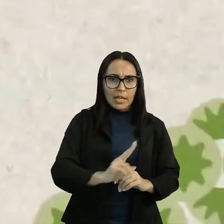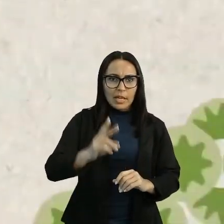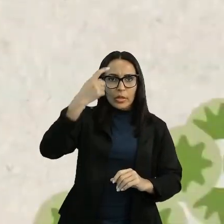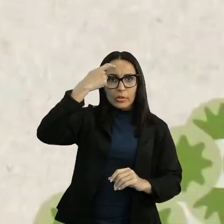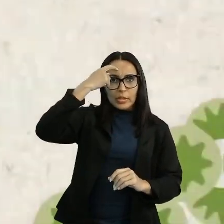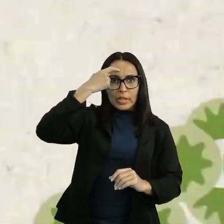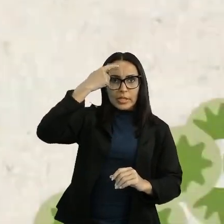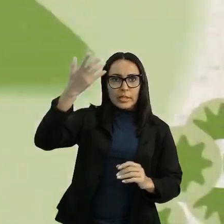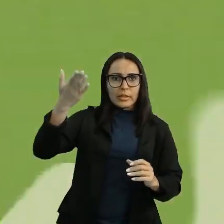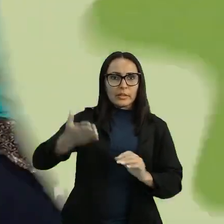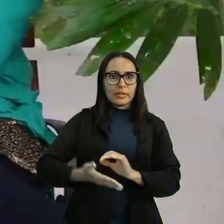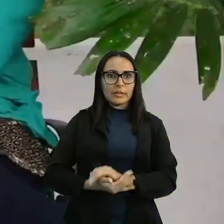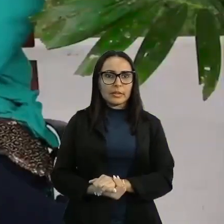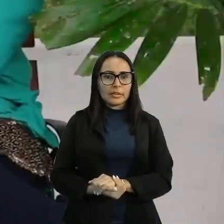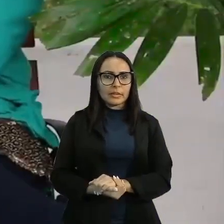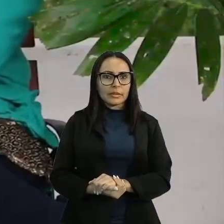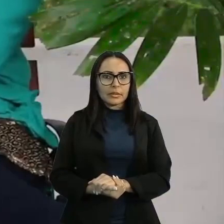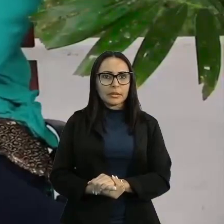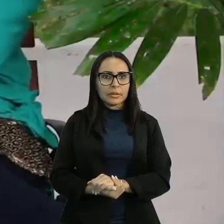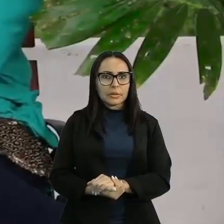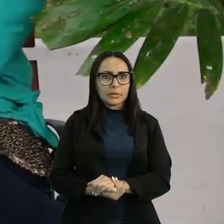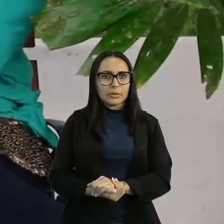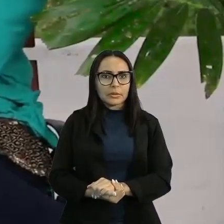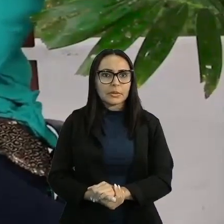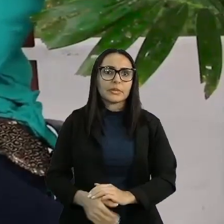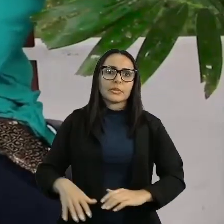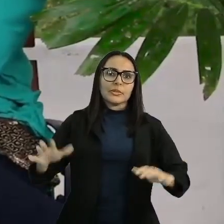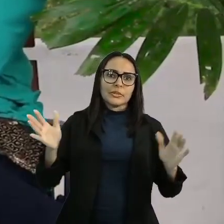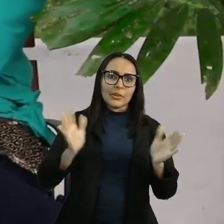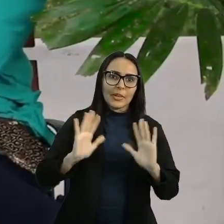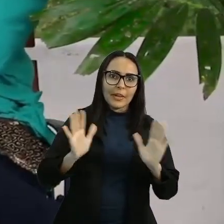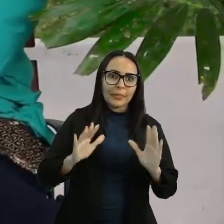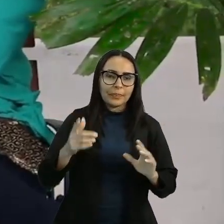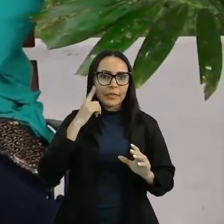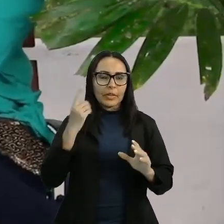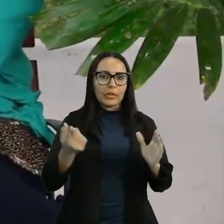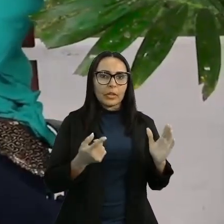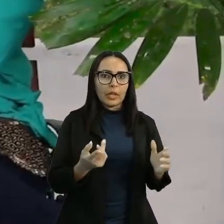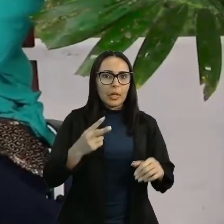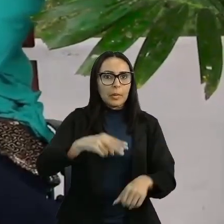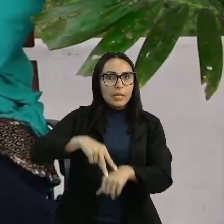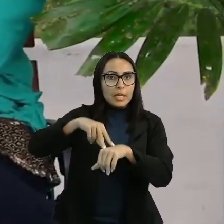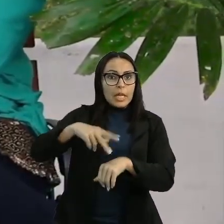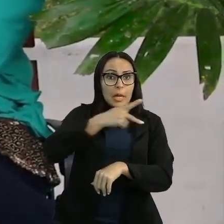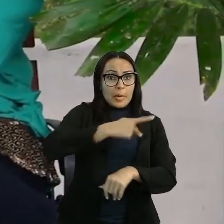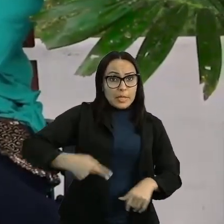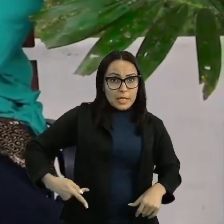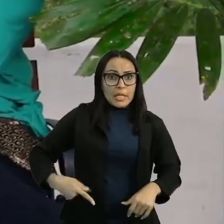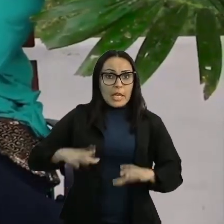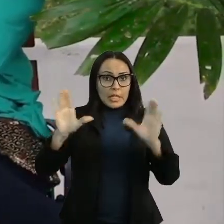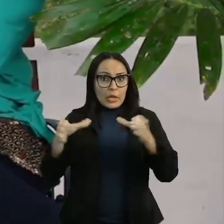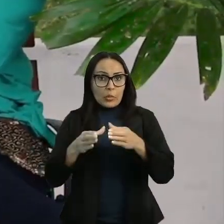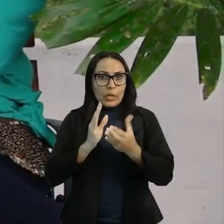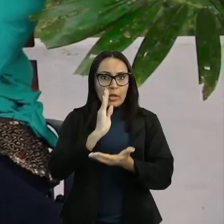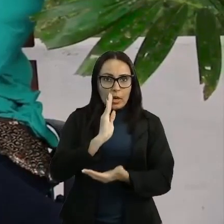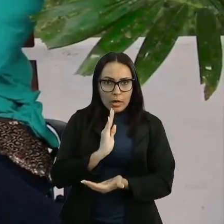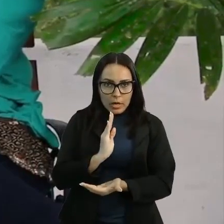vieram, eles começam essa vida em que momento? Uma pessoa que decide ser Hare Krishna, que quer conhecer melhor, vem frequentar o templo, como você